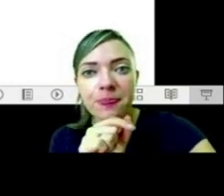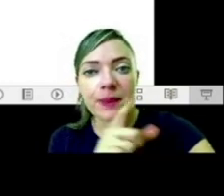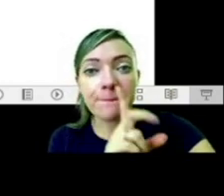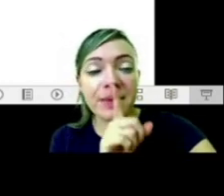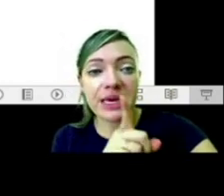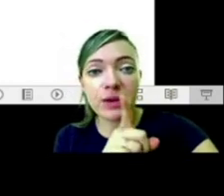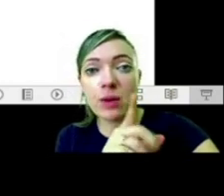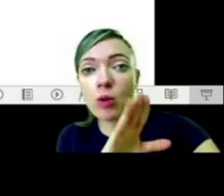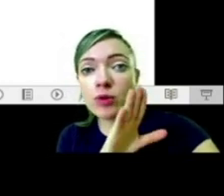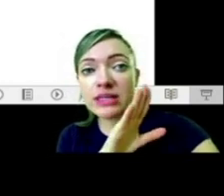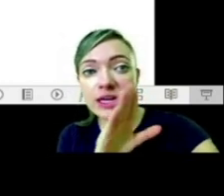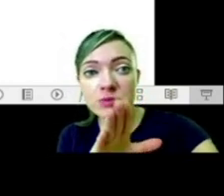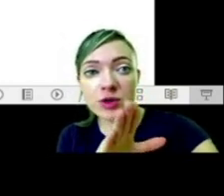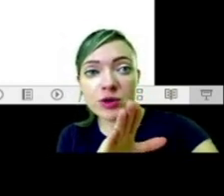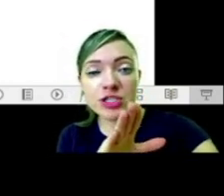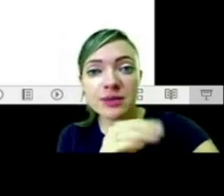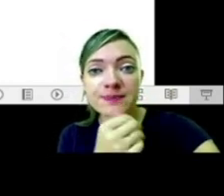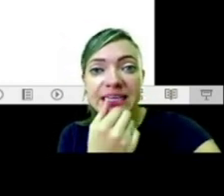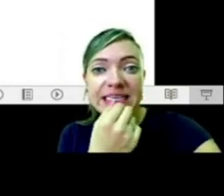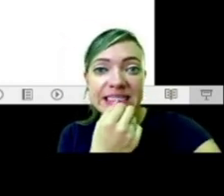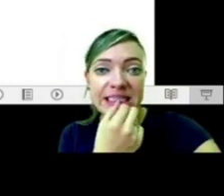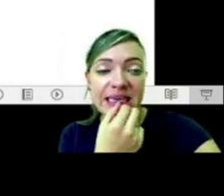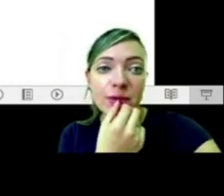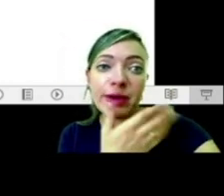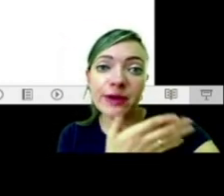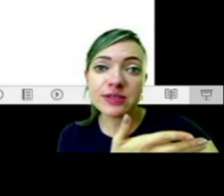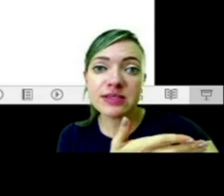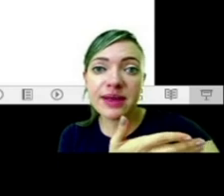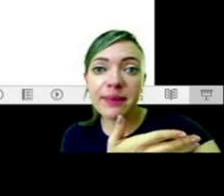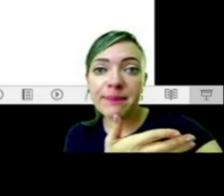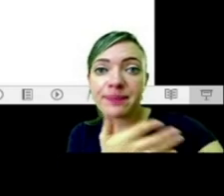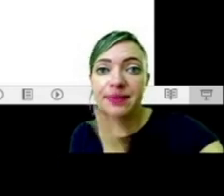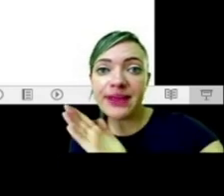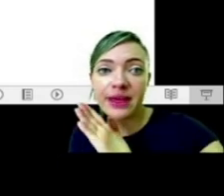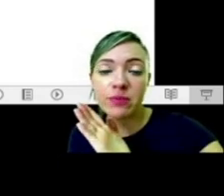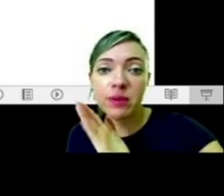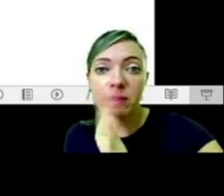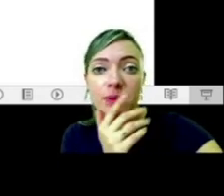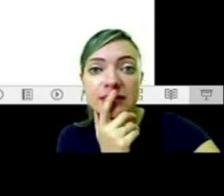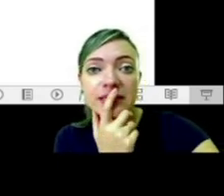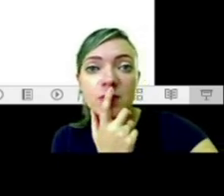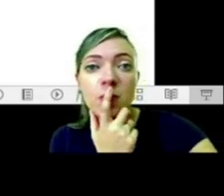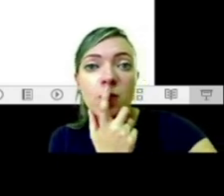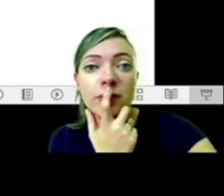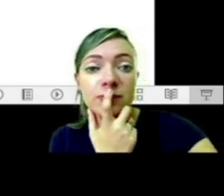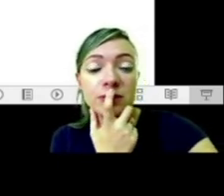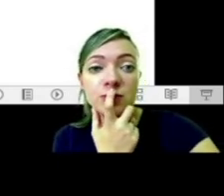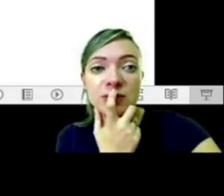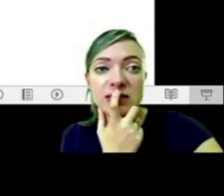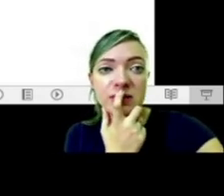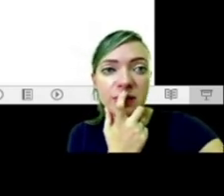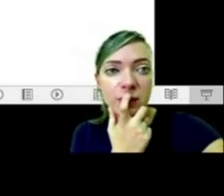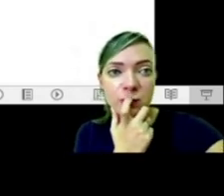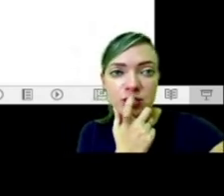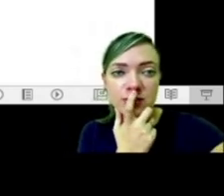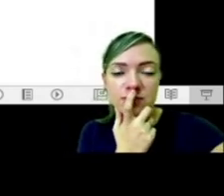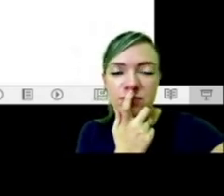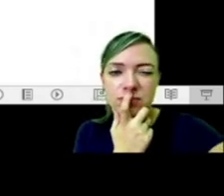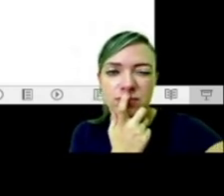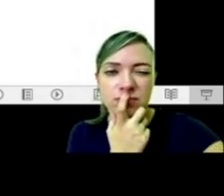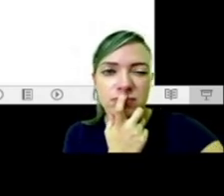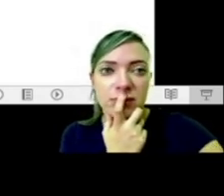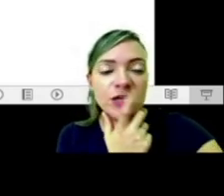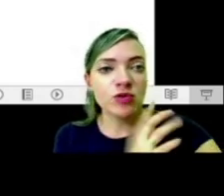alimentar; B, uma comunidade biológica; C, um ecossistema; D, uma população; ou E, uma sucessão